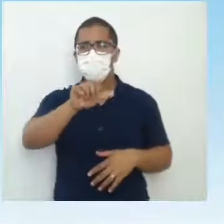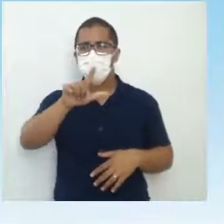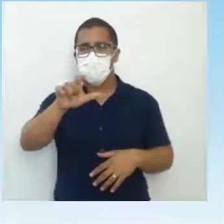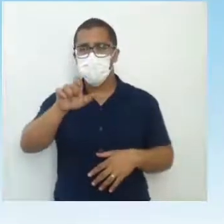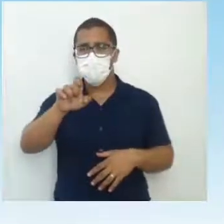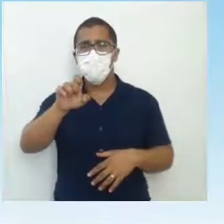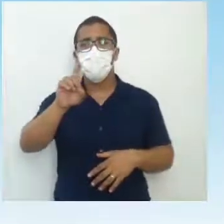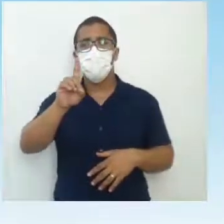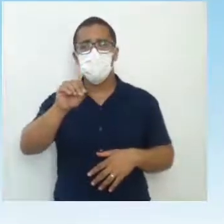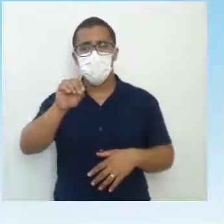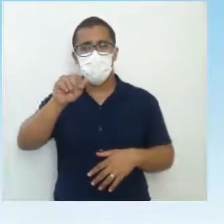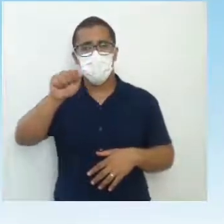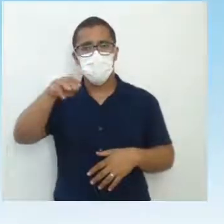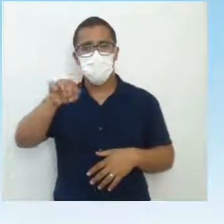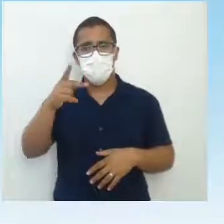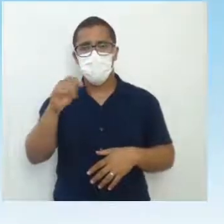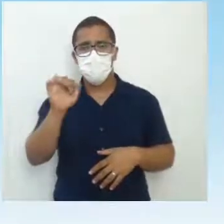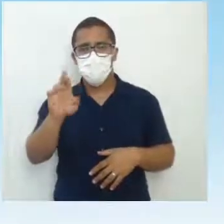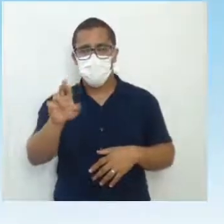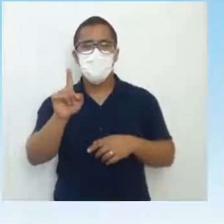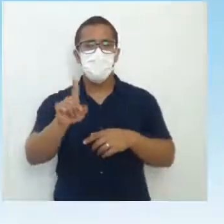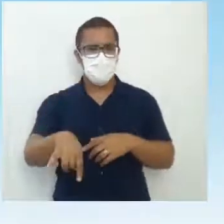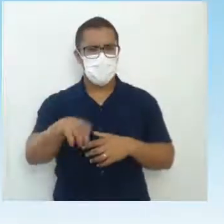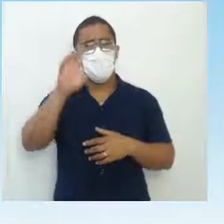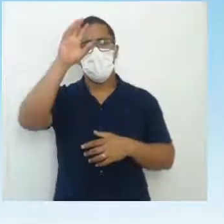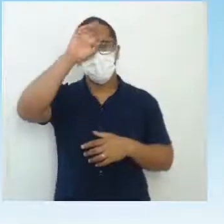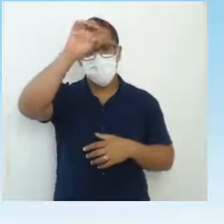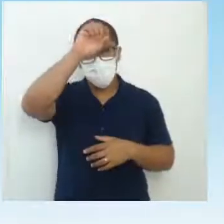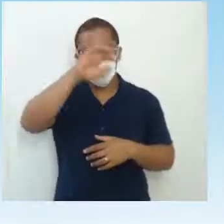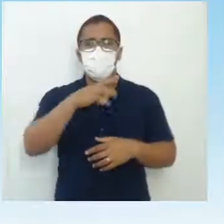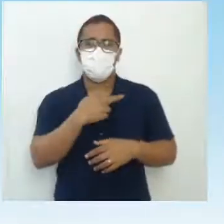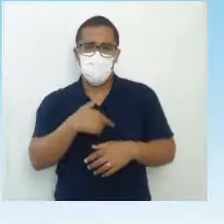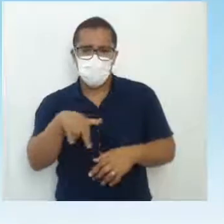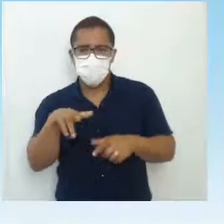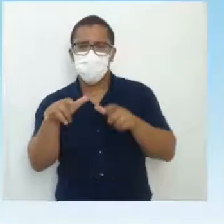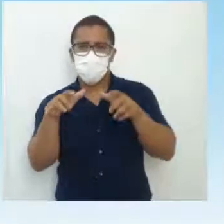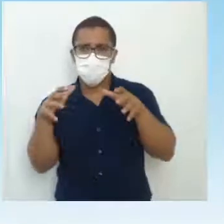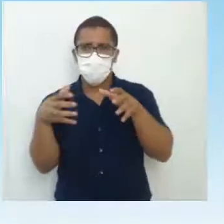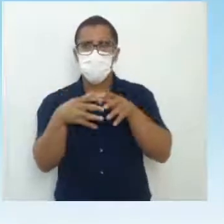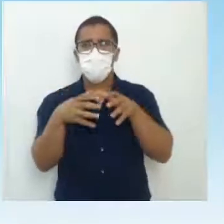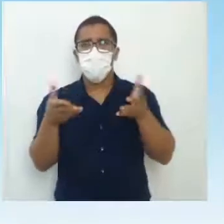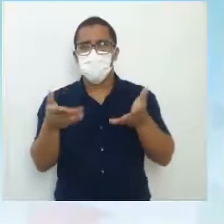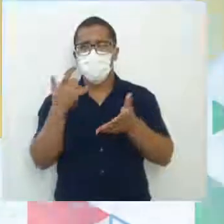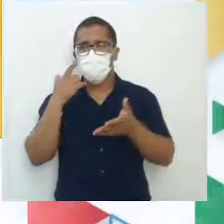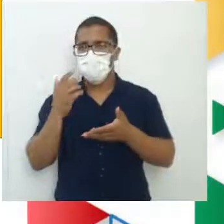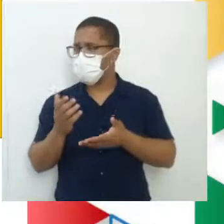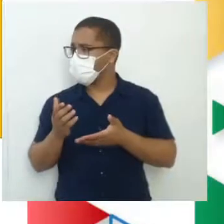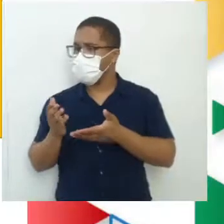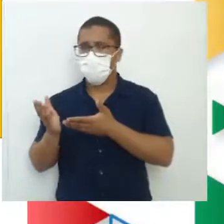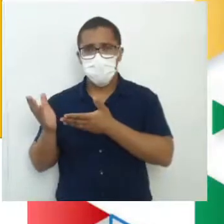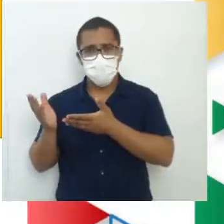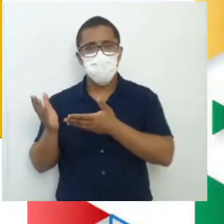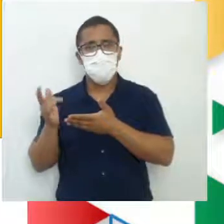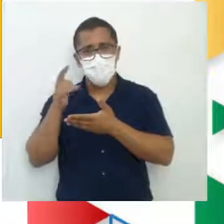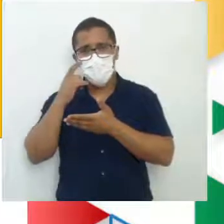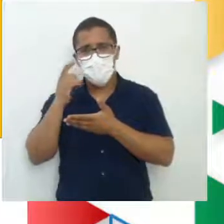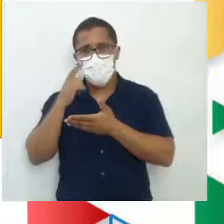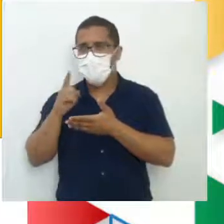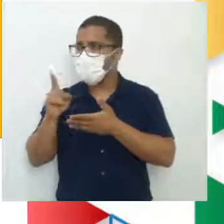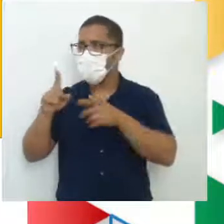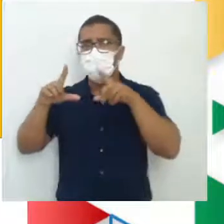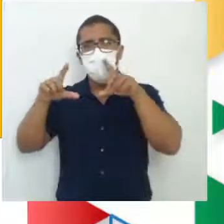essa doutrina espiritualista que hoje estamos homenageando e vamos caminhando. Trago para vocês aqui